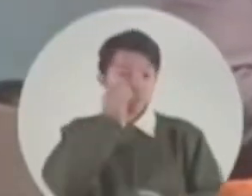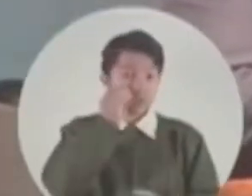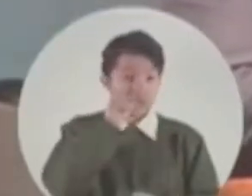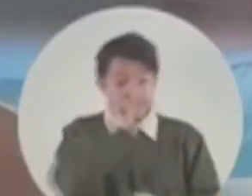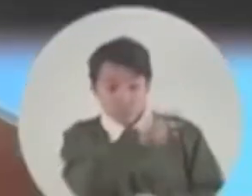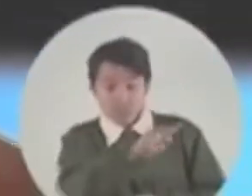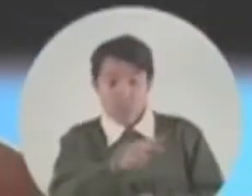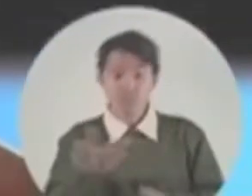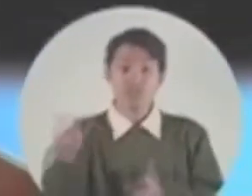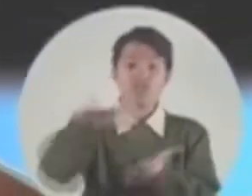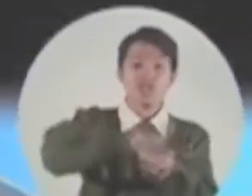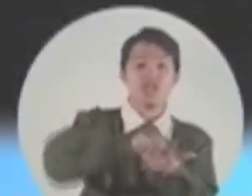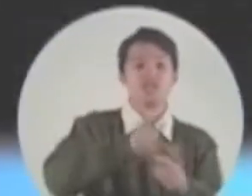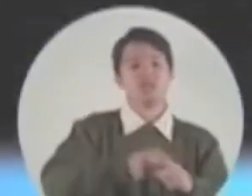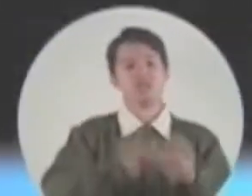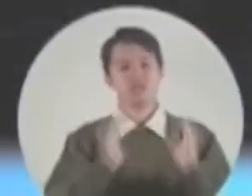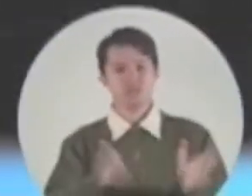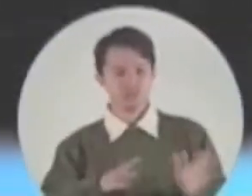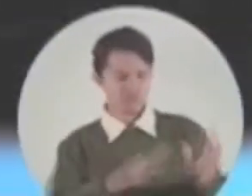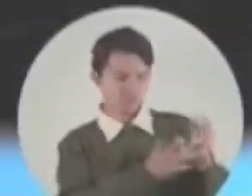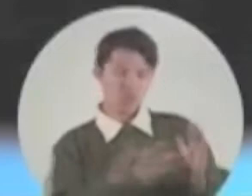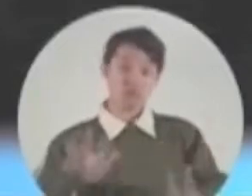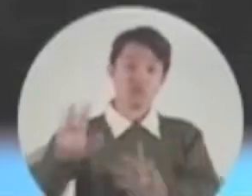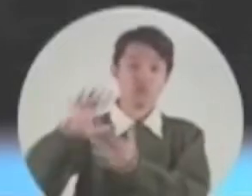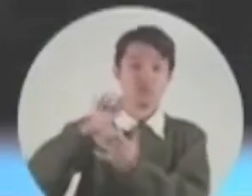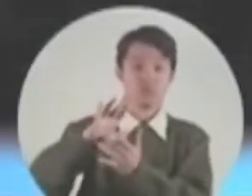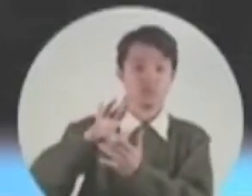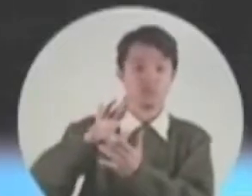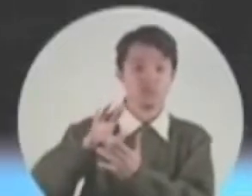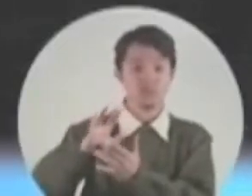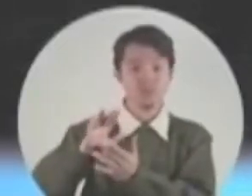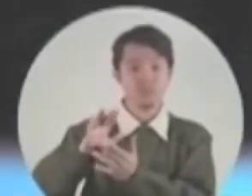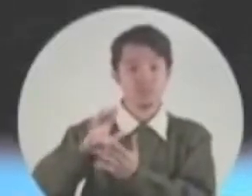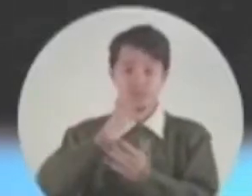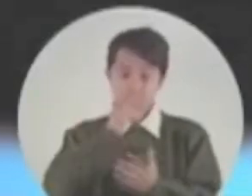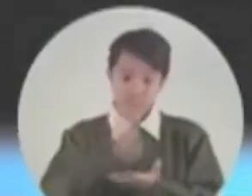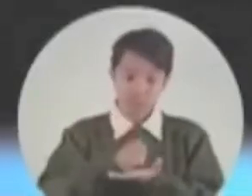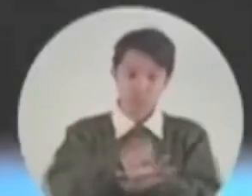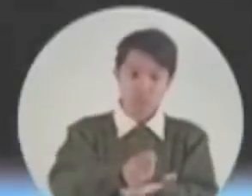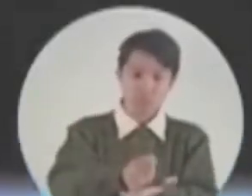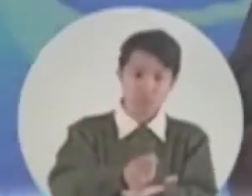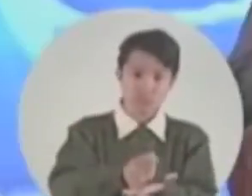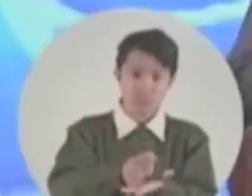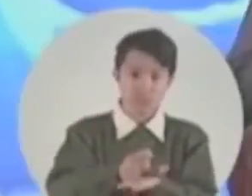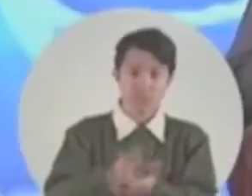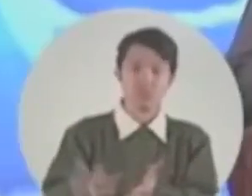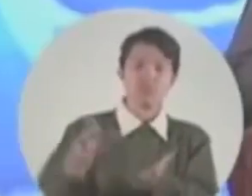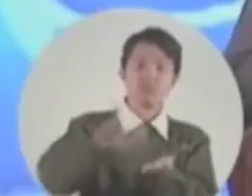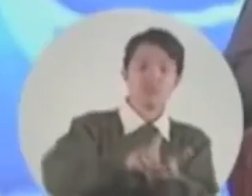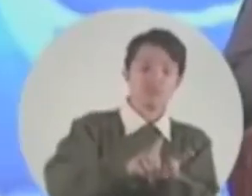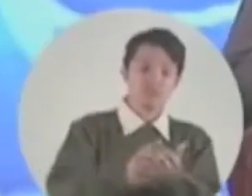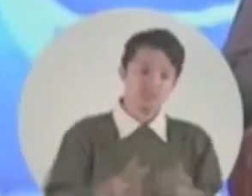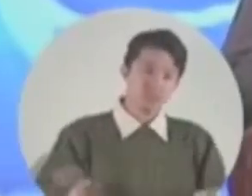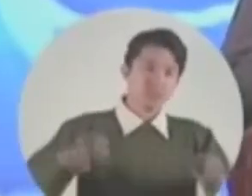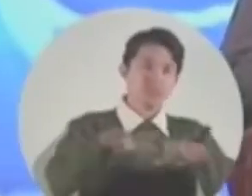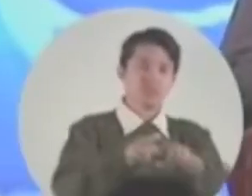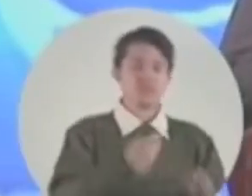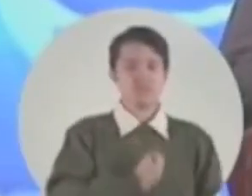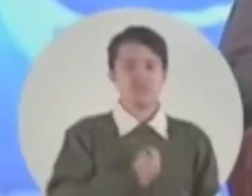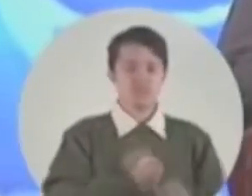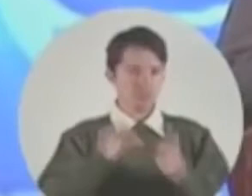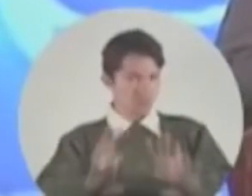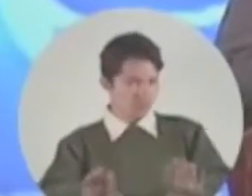ressuscitara dos mortos. E assim, os chefes dos sacerdotes fizeram planos para matar